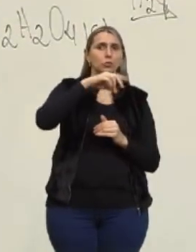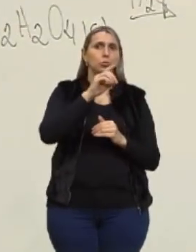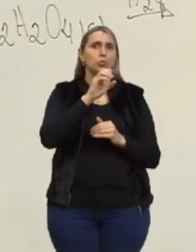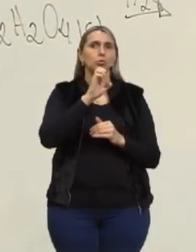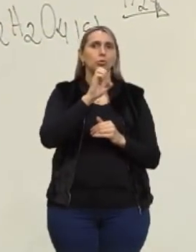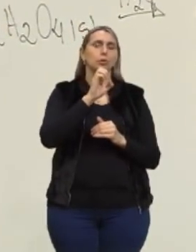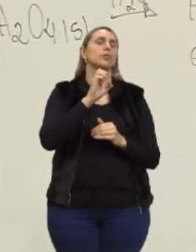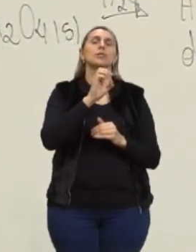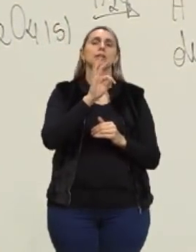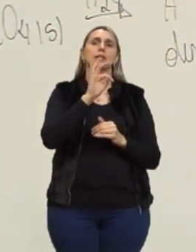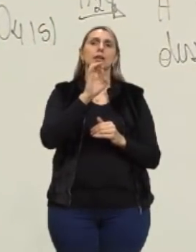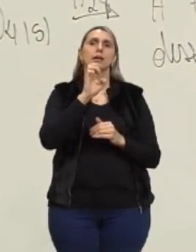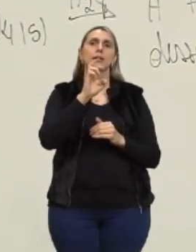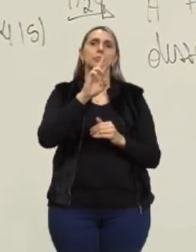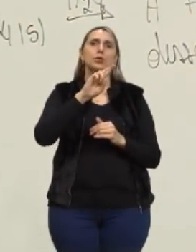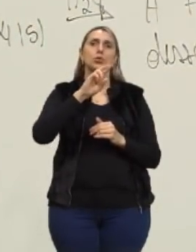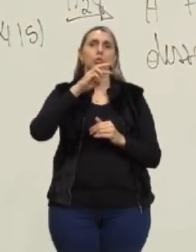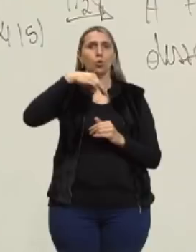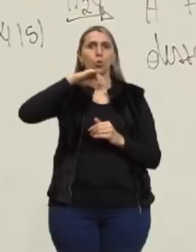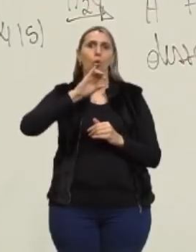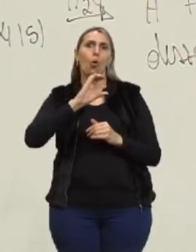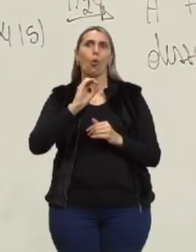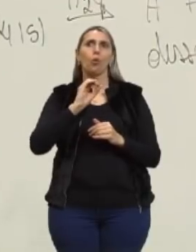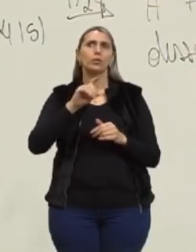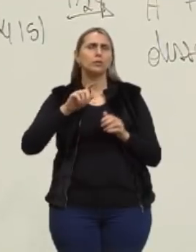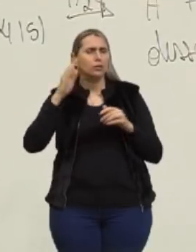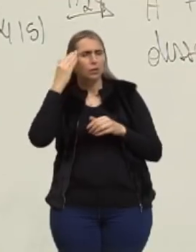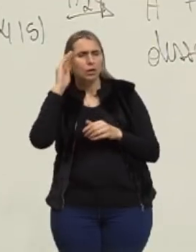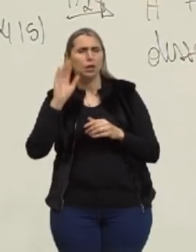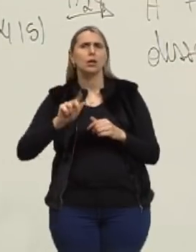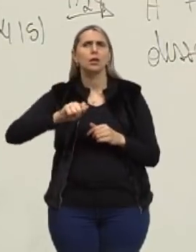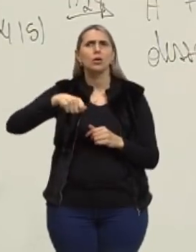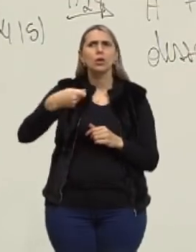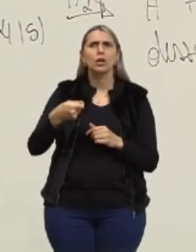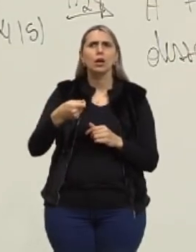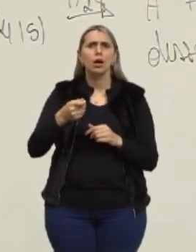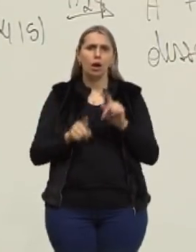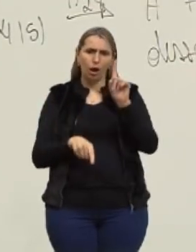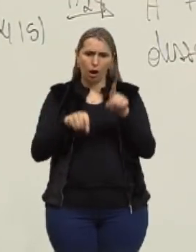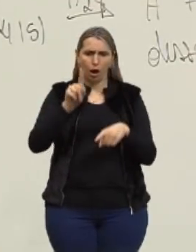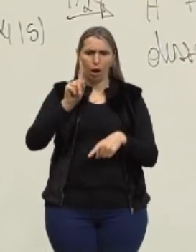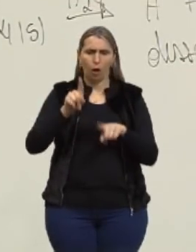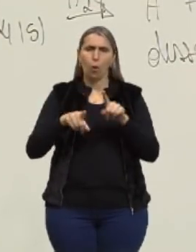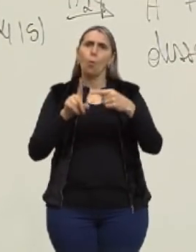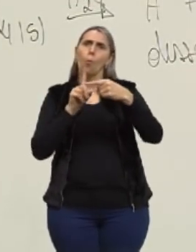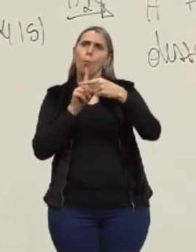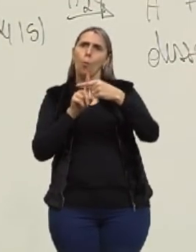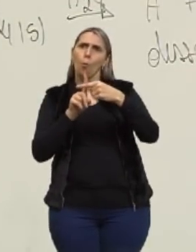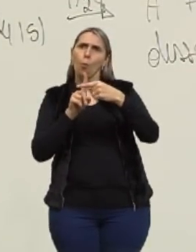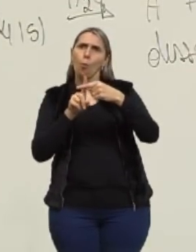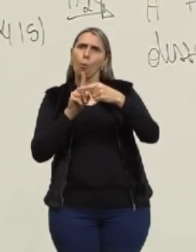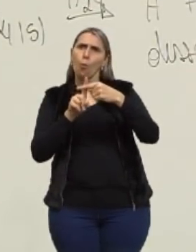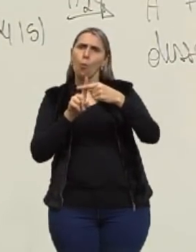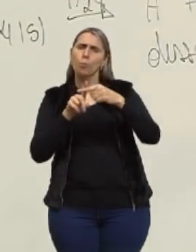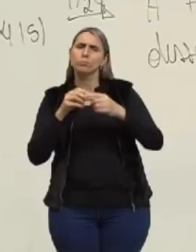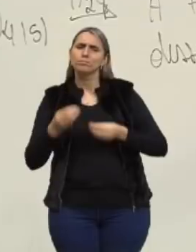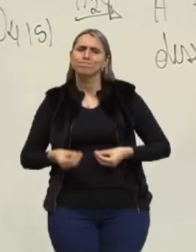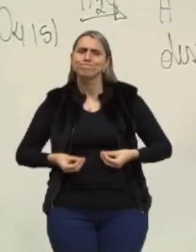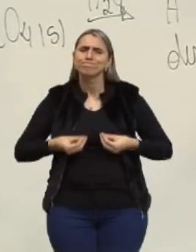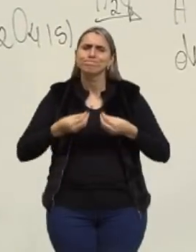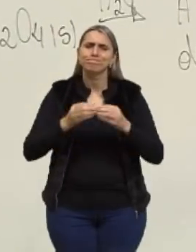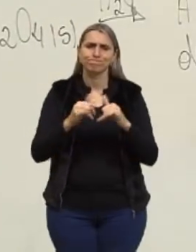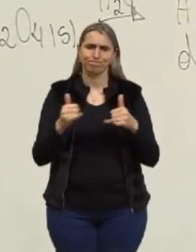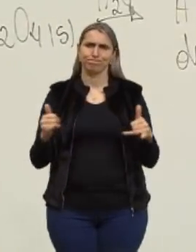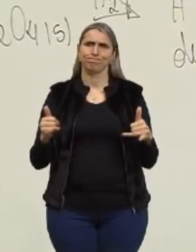que vocês entendam esses sinais processo ainda a variação da entalpia positiva é um processo que eu tenho que